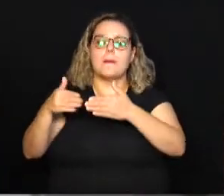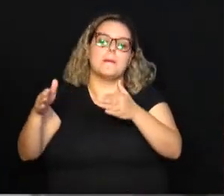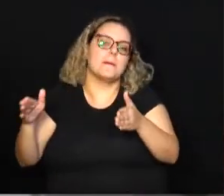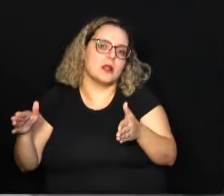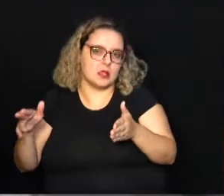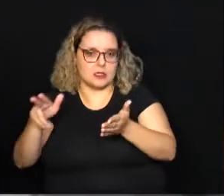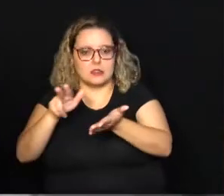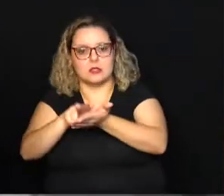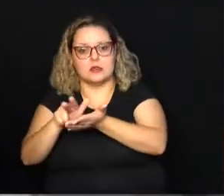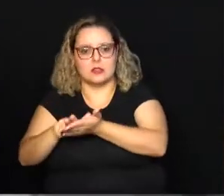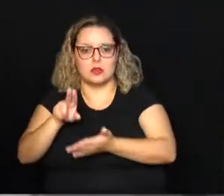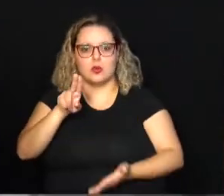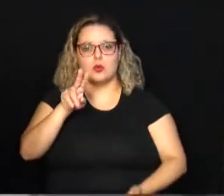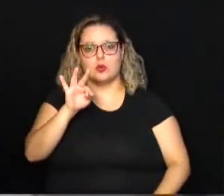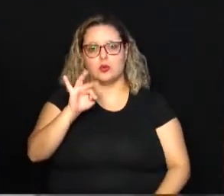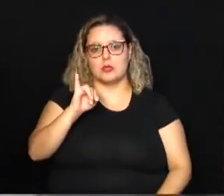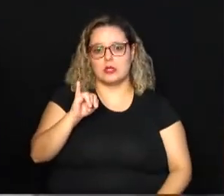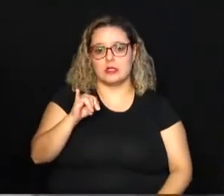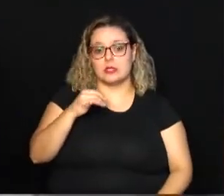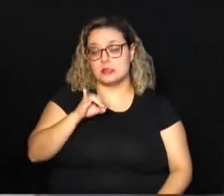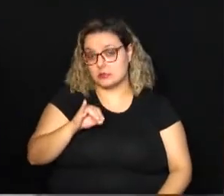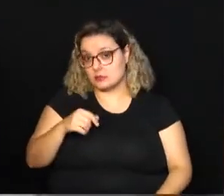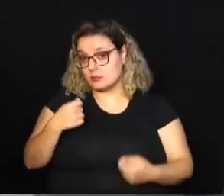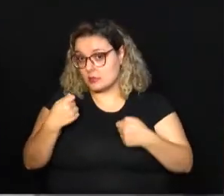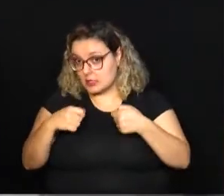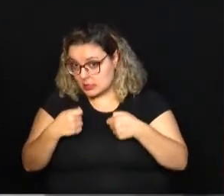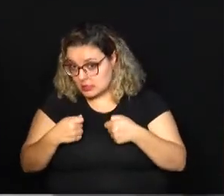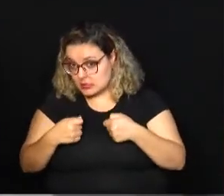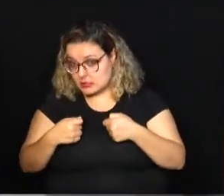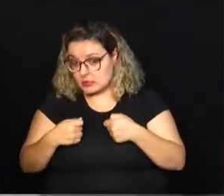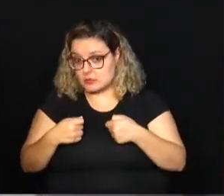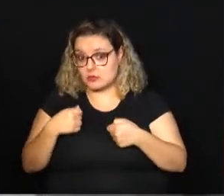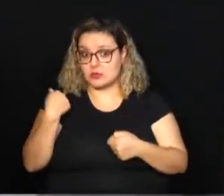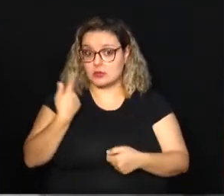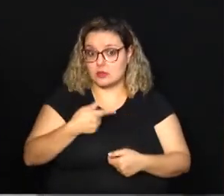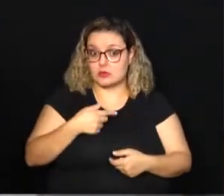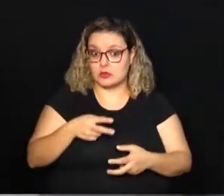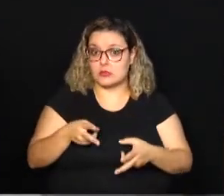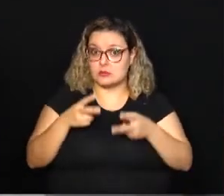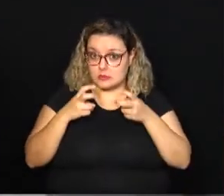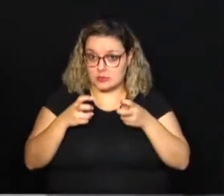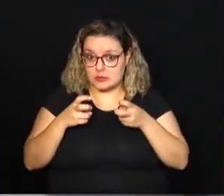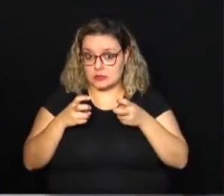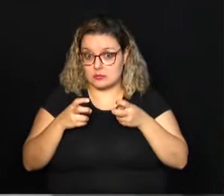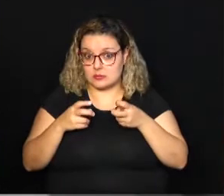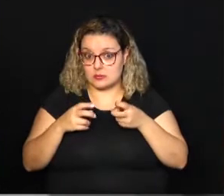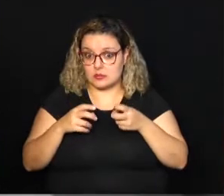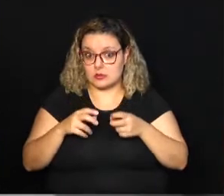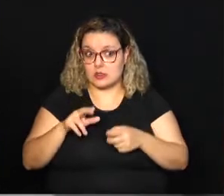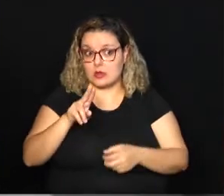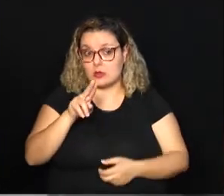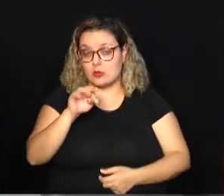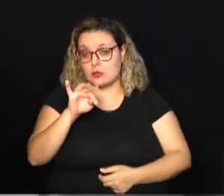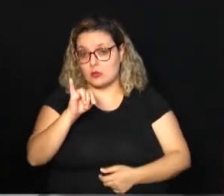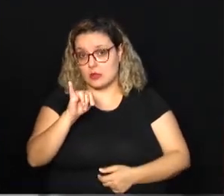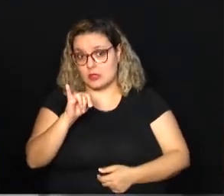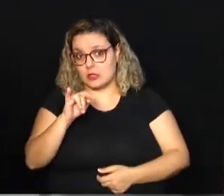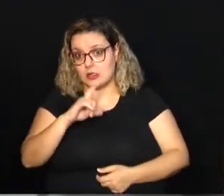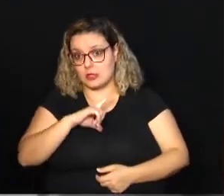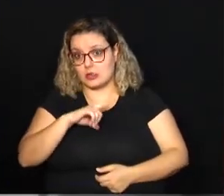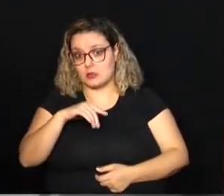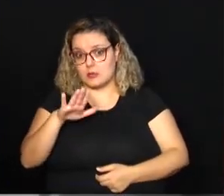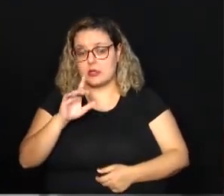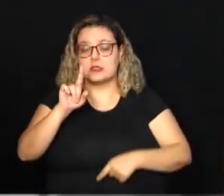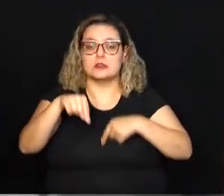dessas UTIs, caso necessárias, visto que, pelo que a gente percebe, a tendência é essa? Essa é uma pergunta, doutor Sérgio. A